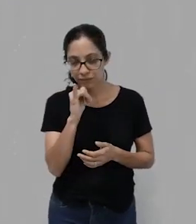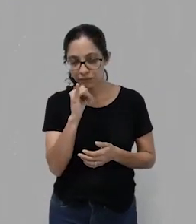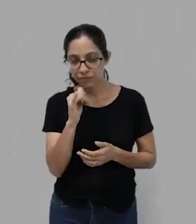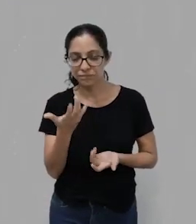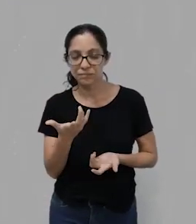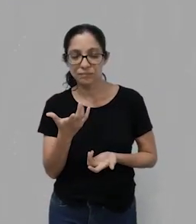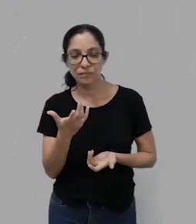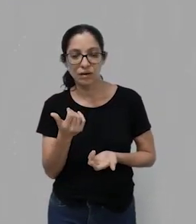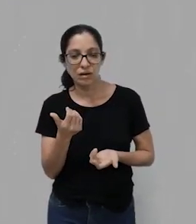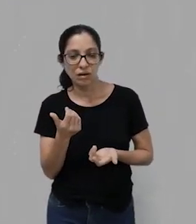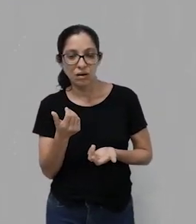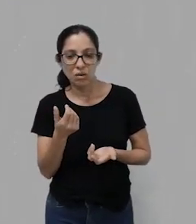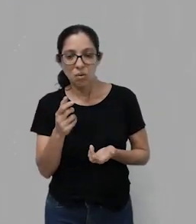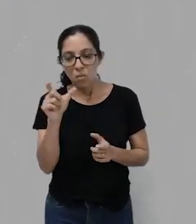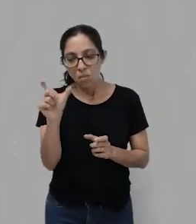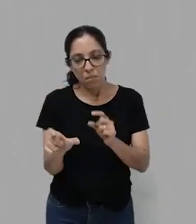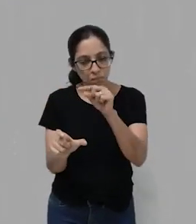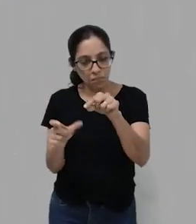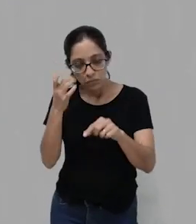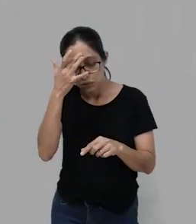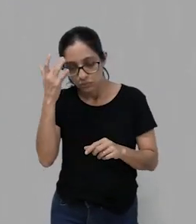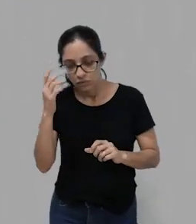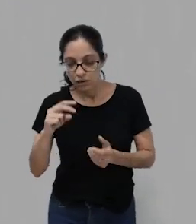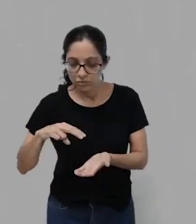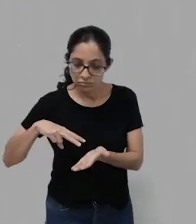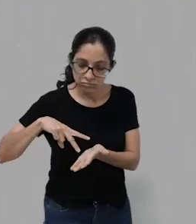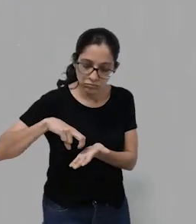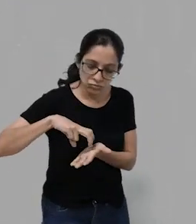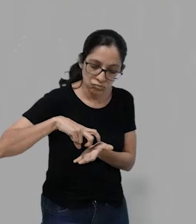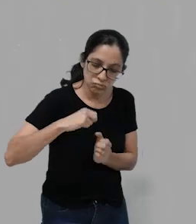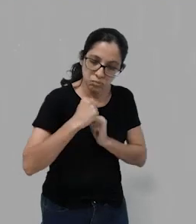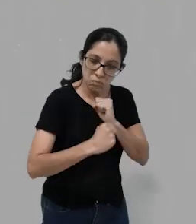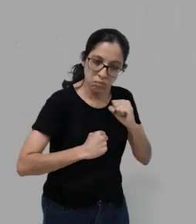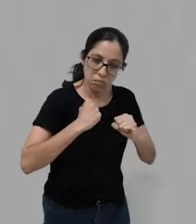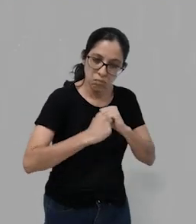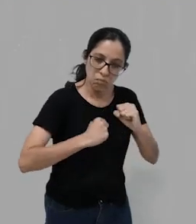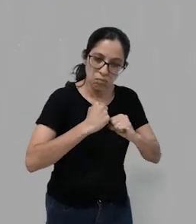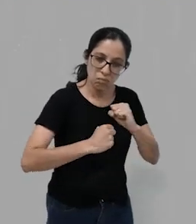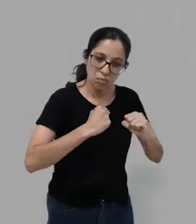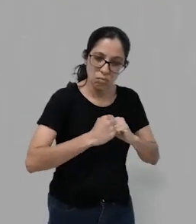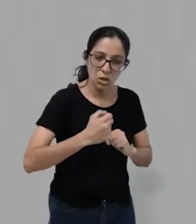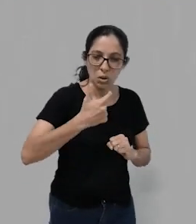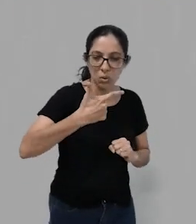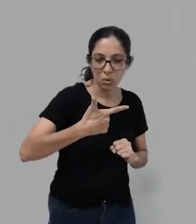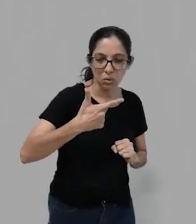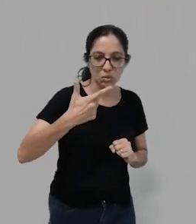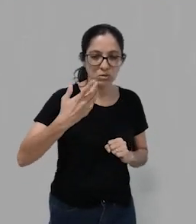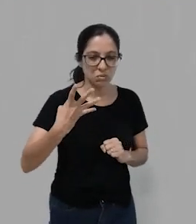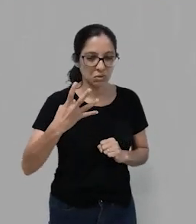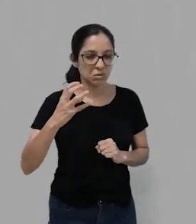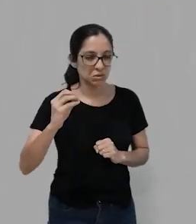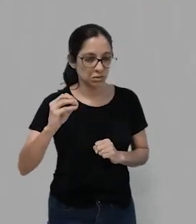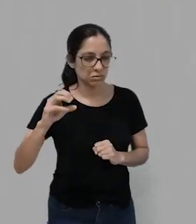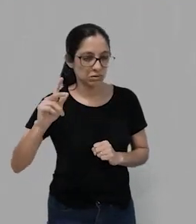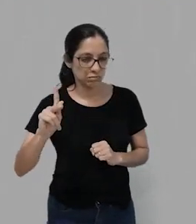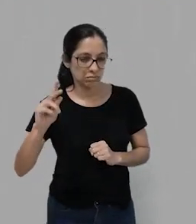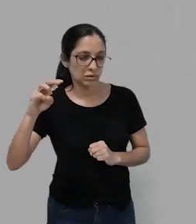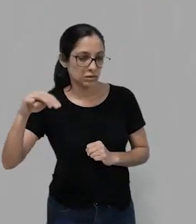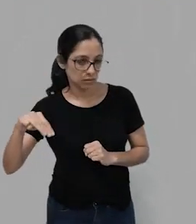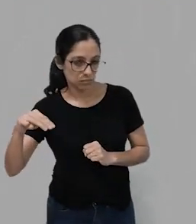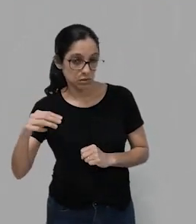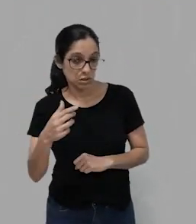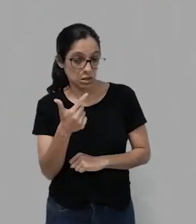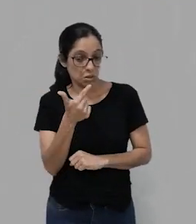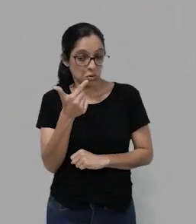tem 400 metros, e ele vai lá ter que, por exemplo, correr 2 km e 400 em 12 minutos. Se ele não conseguir atingir isso, ele não vai